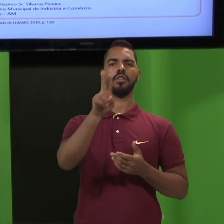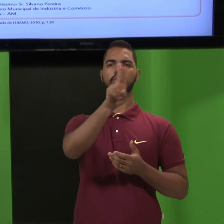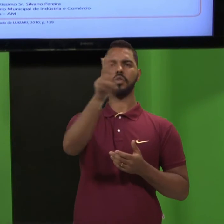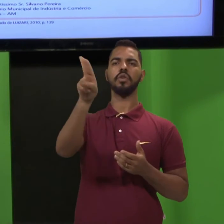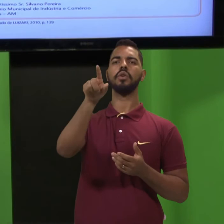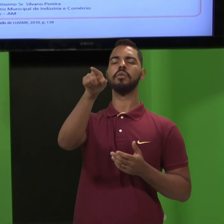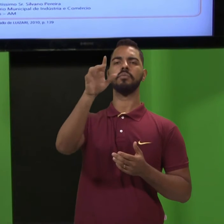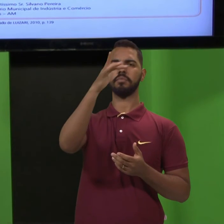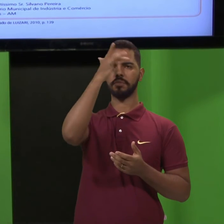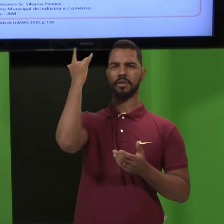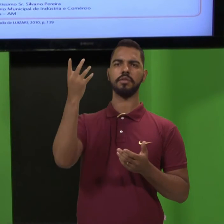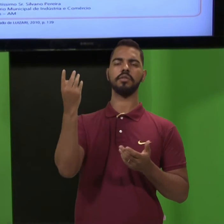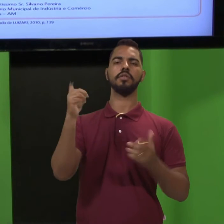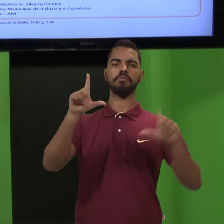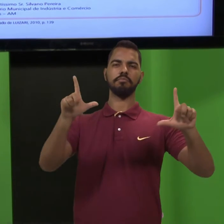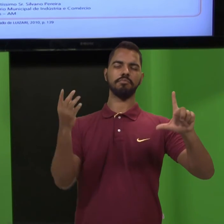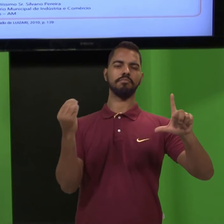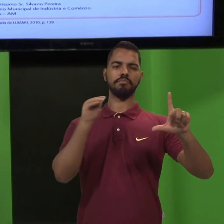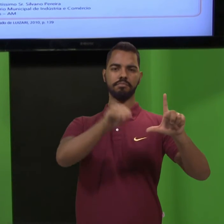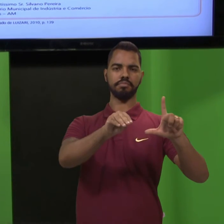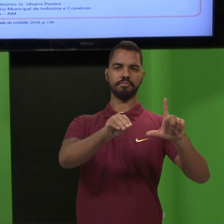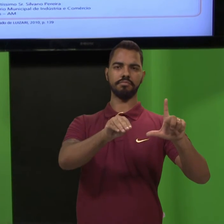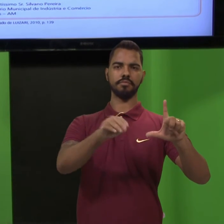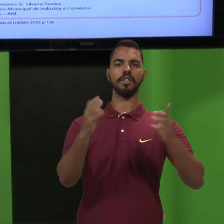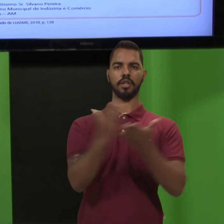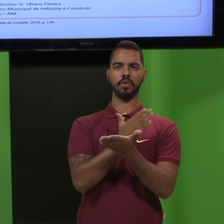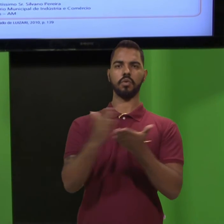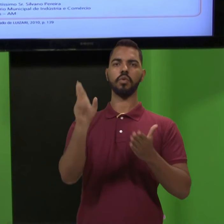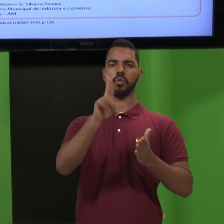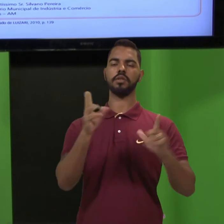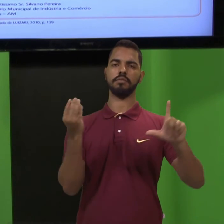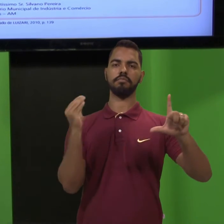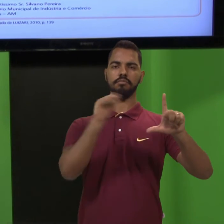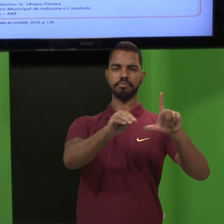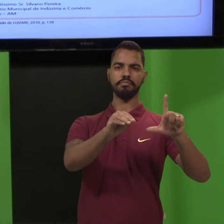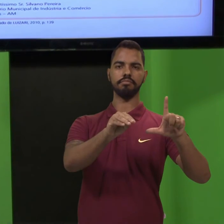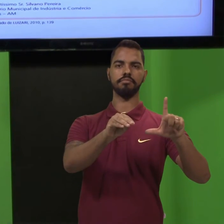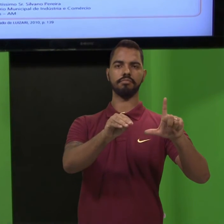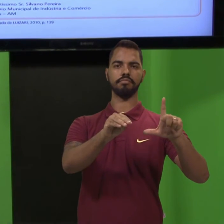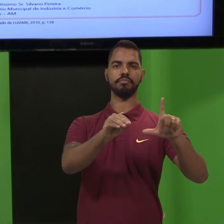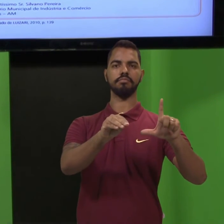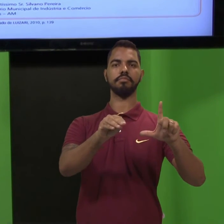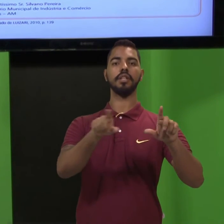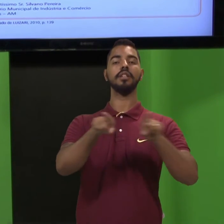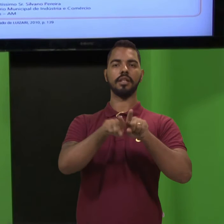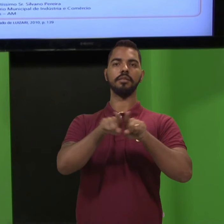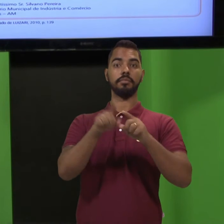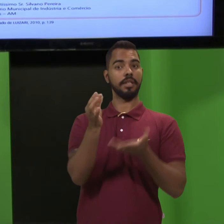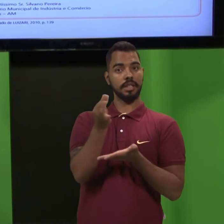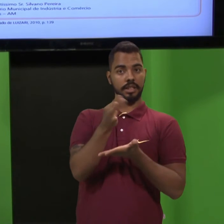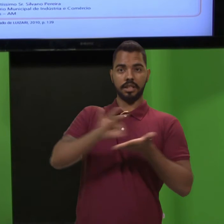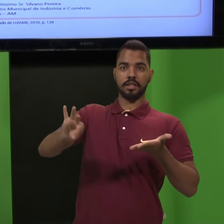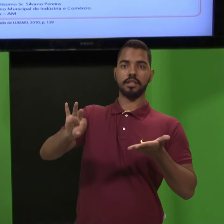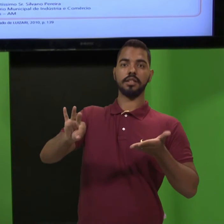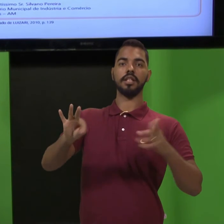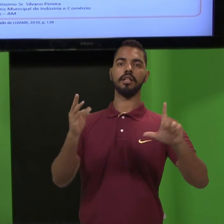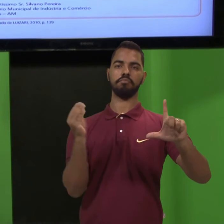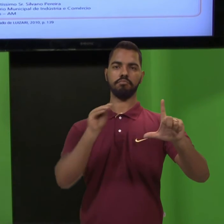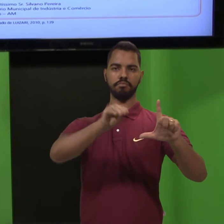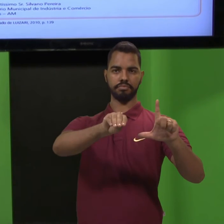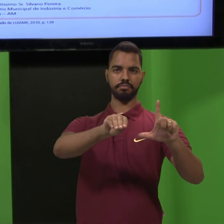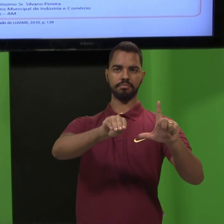datilógrafo, digitador, recursos utilizados em algumas instituições. Na redação do texto do ofício, devem